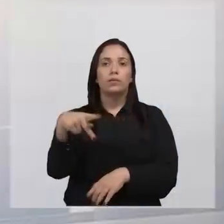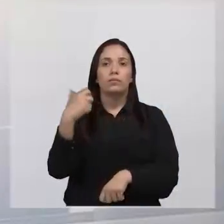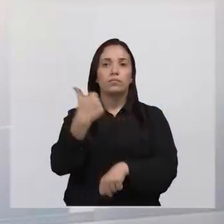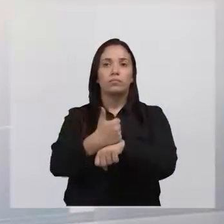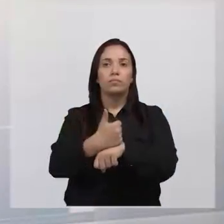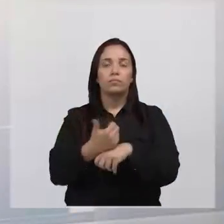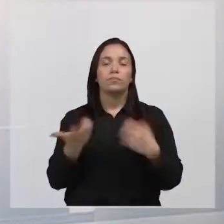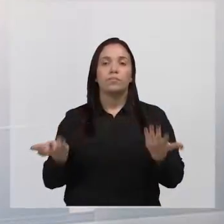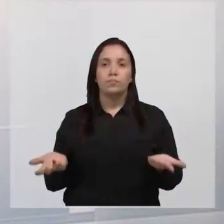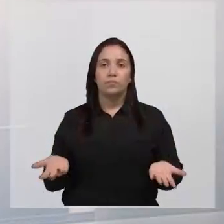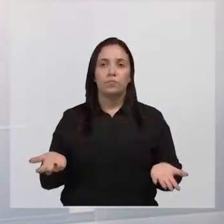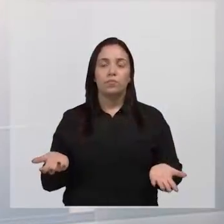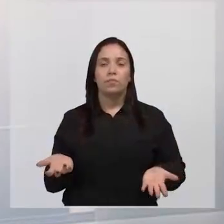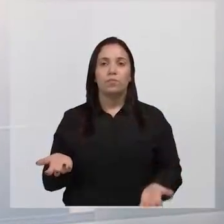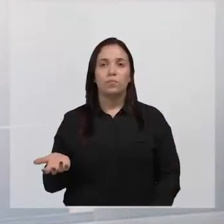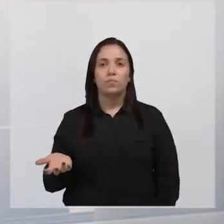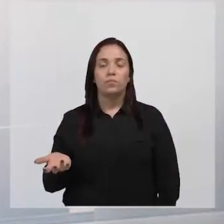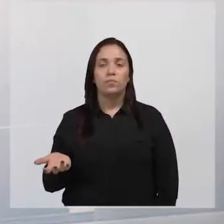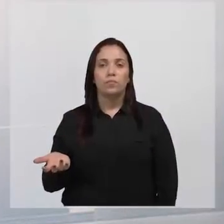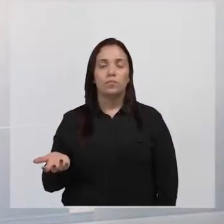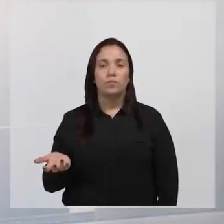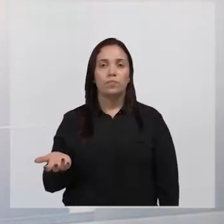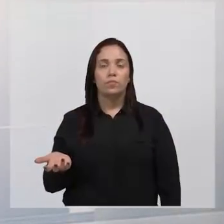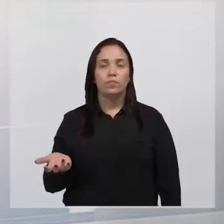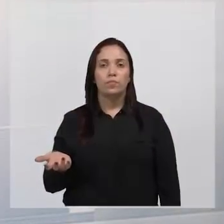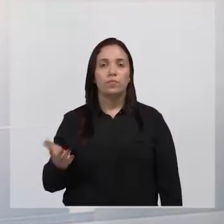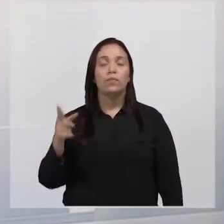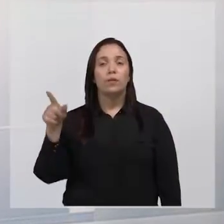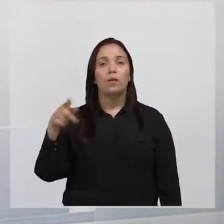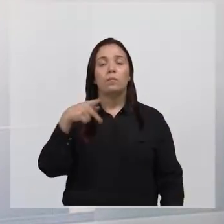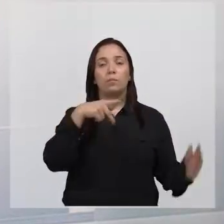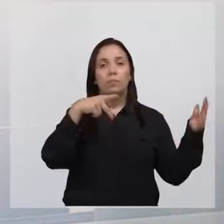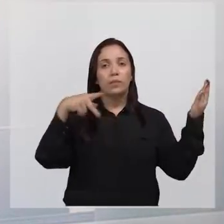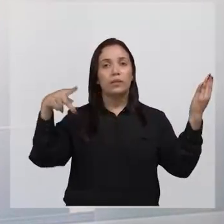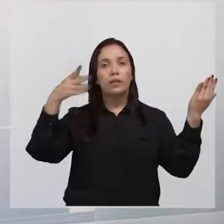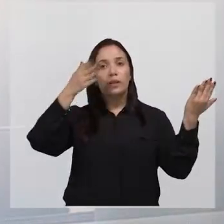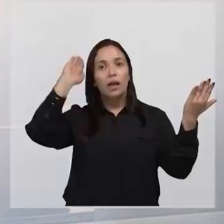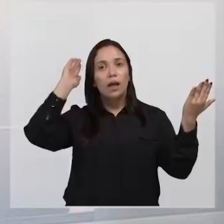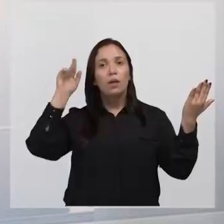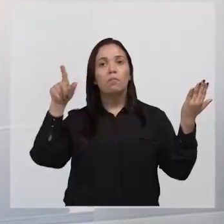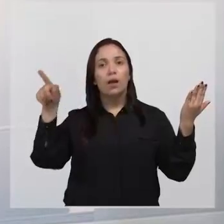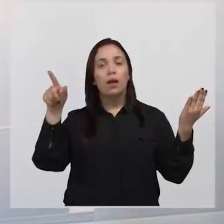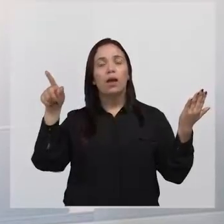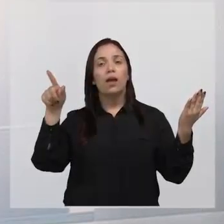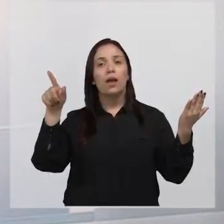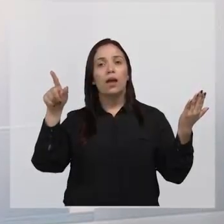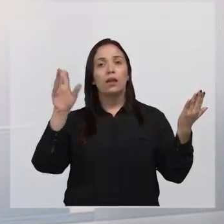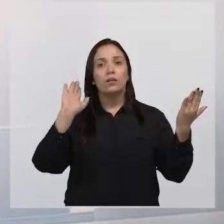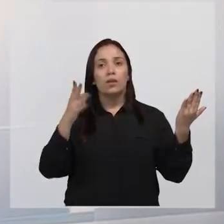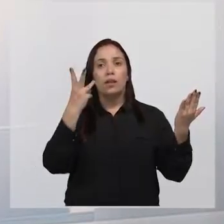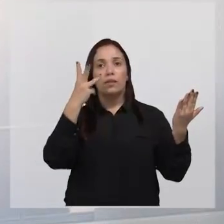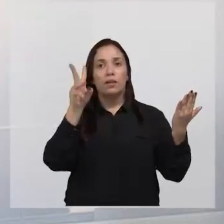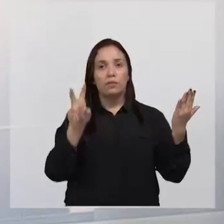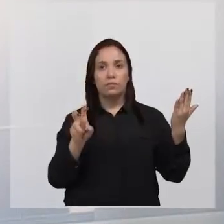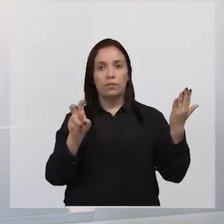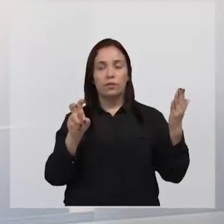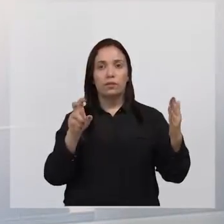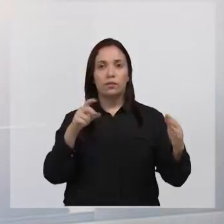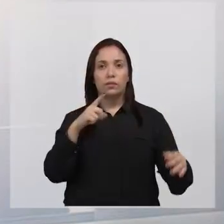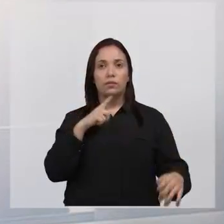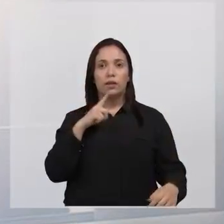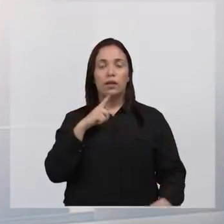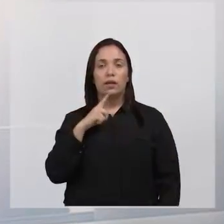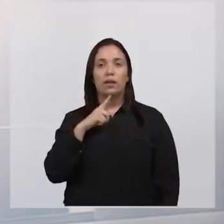indiscutivelmente, a experiência de Michel Temer, sendo presidente da casa por 3 vezes, falou mais alto do que